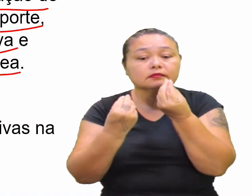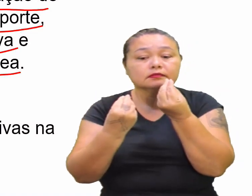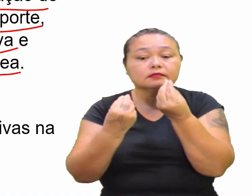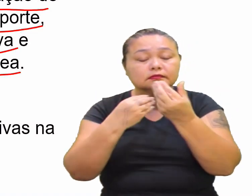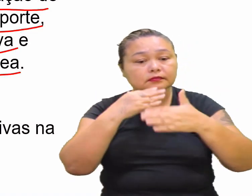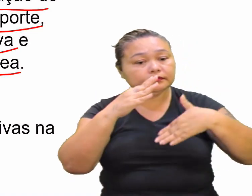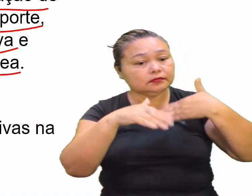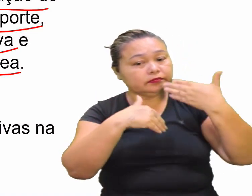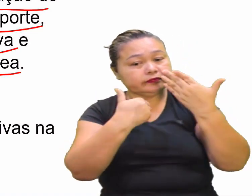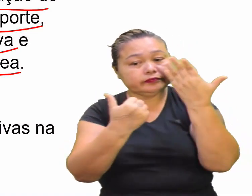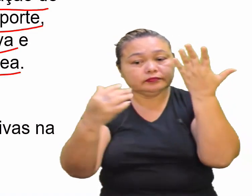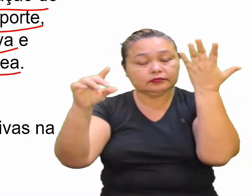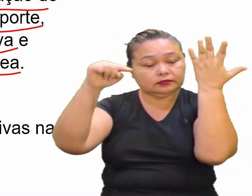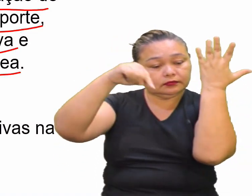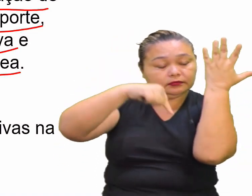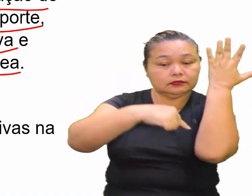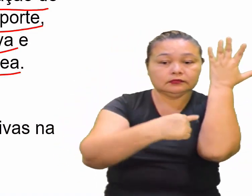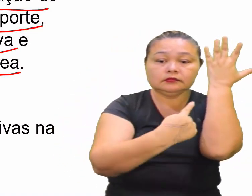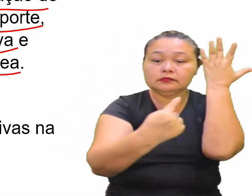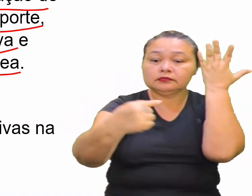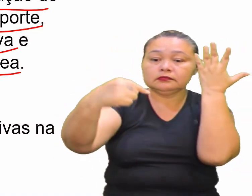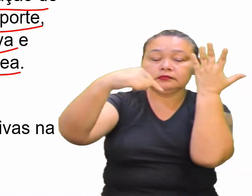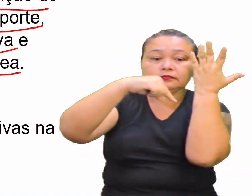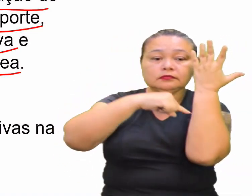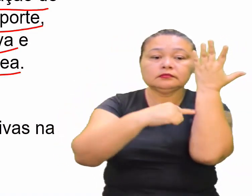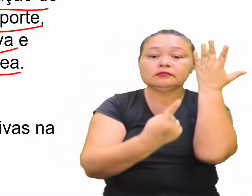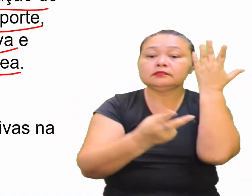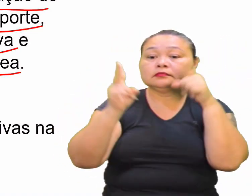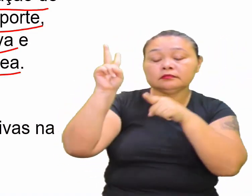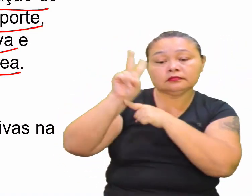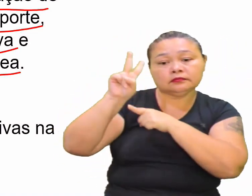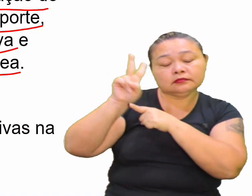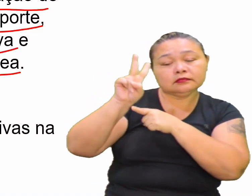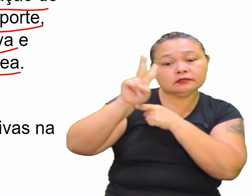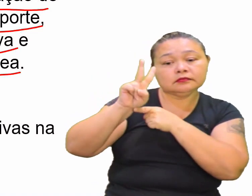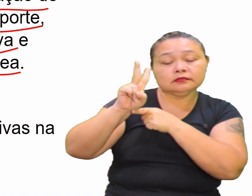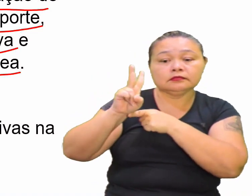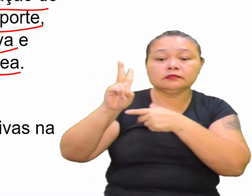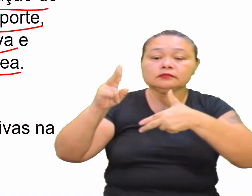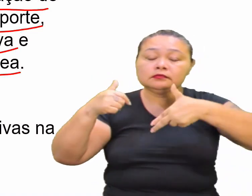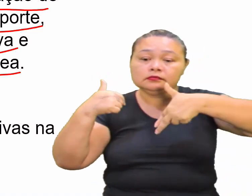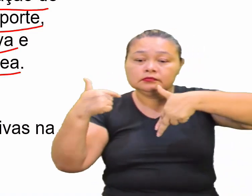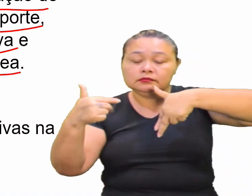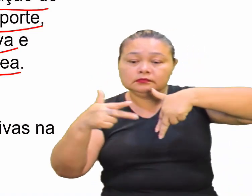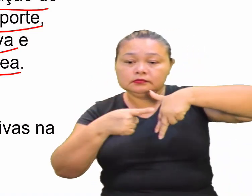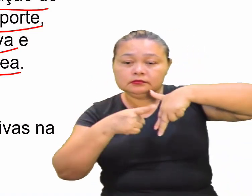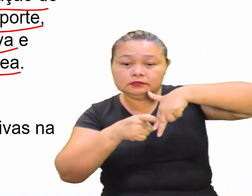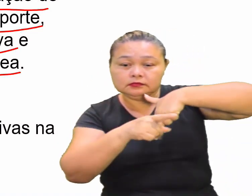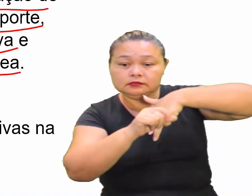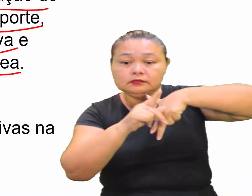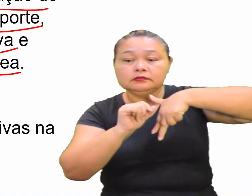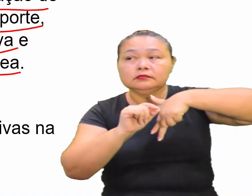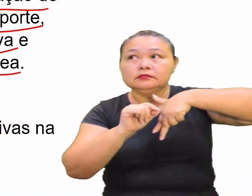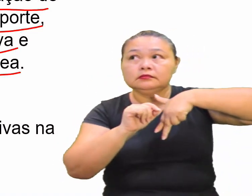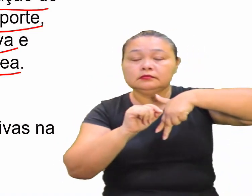processo fotossintético, a manutenção, as bactérias lá